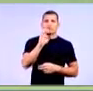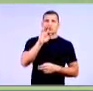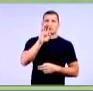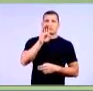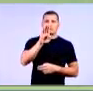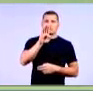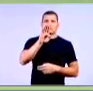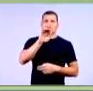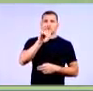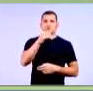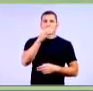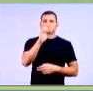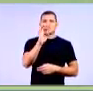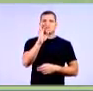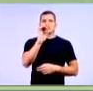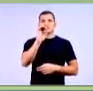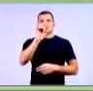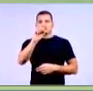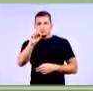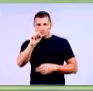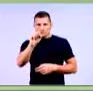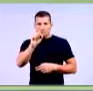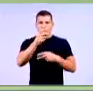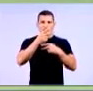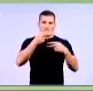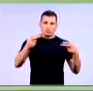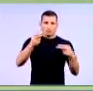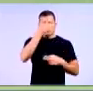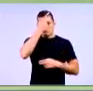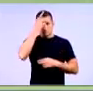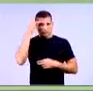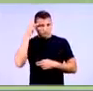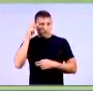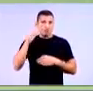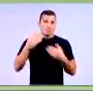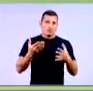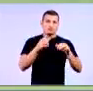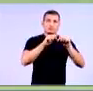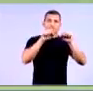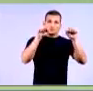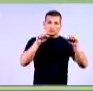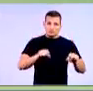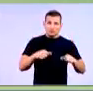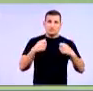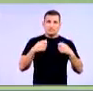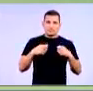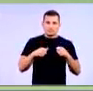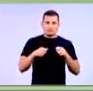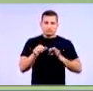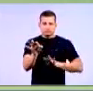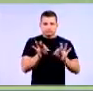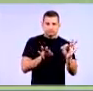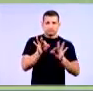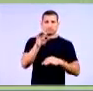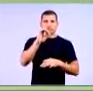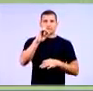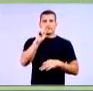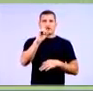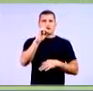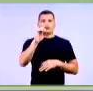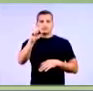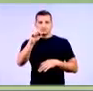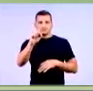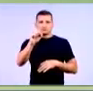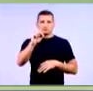coisas, e pessoas. Então, o sistema ele tem que controlar os dados das coisas e dos objetos e